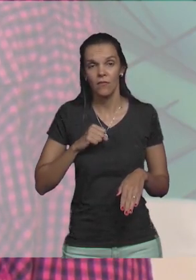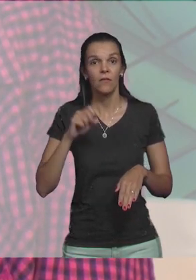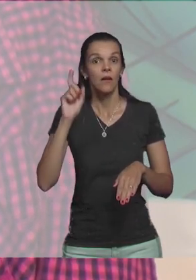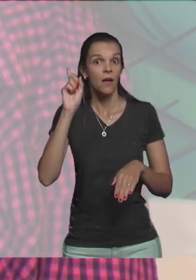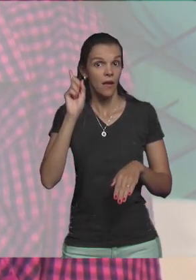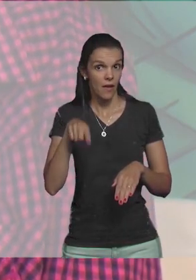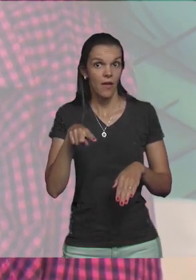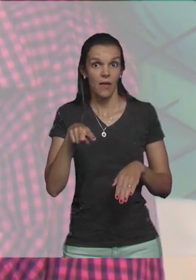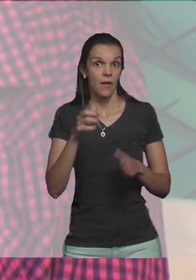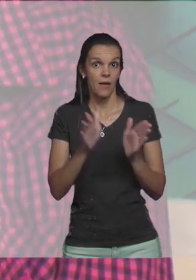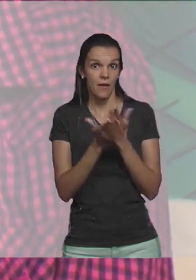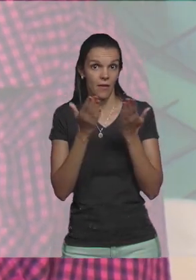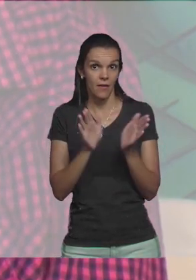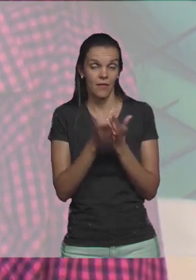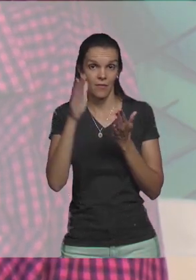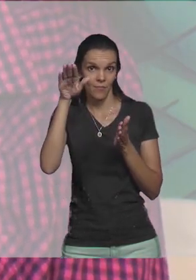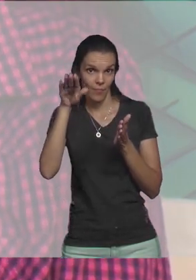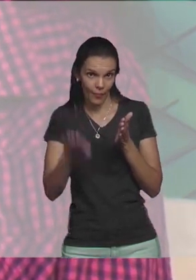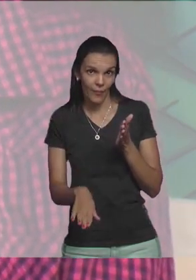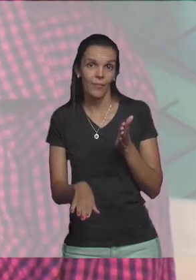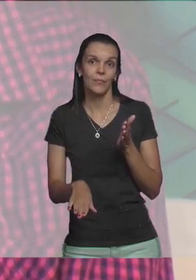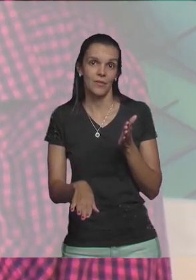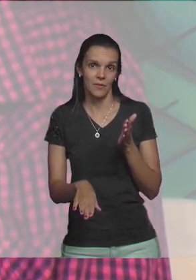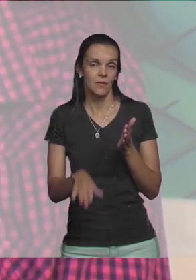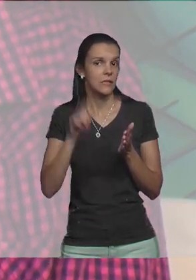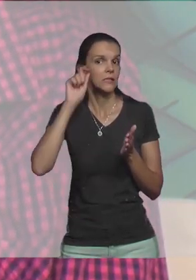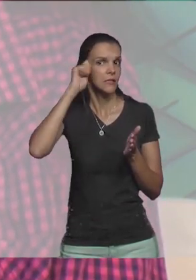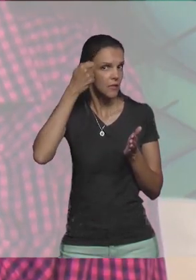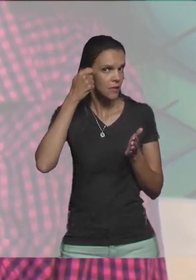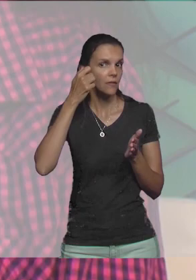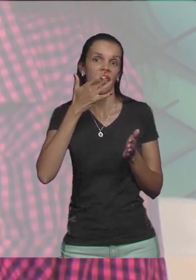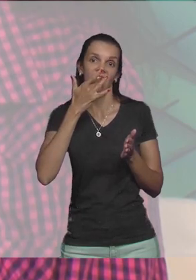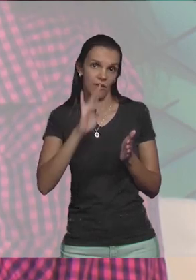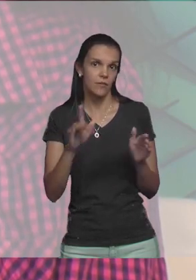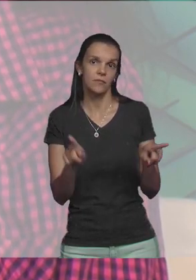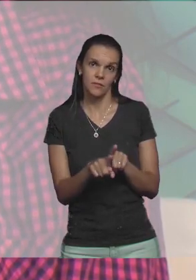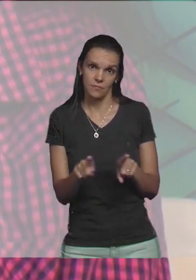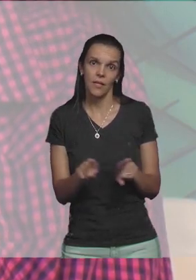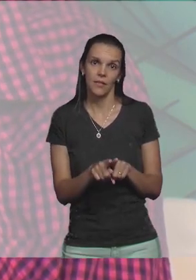dela. Isso pensando nos negros e também em quem não é